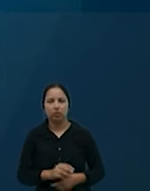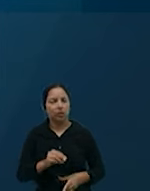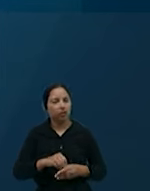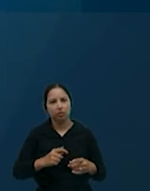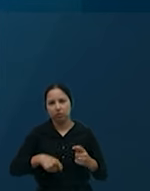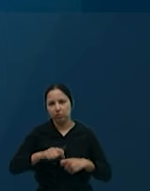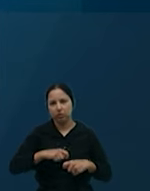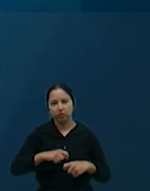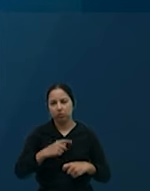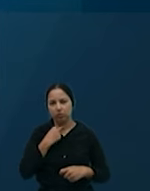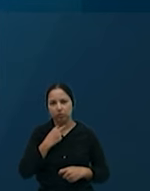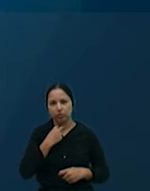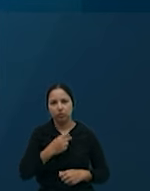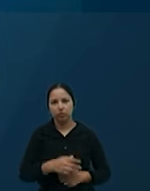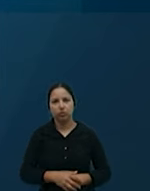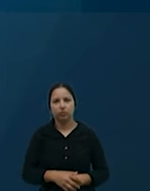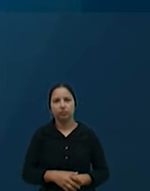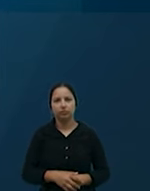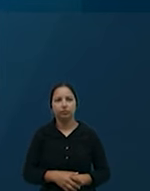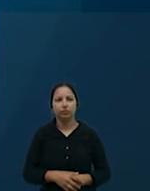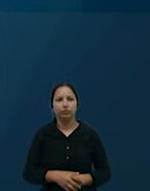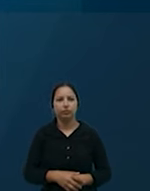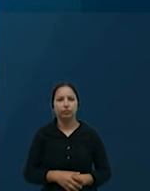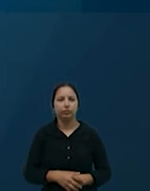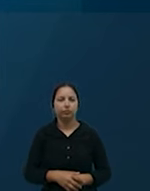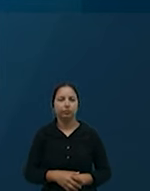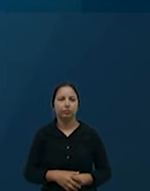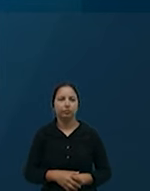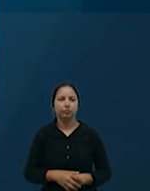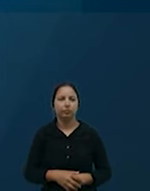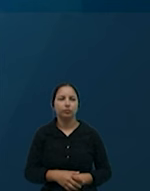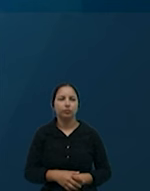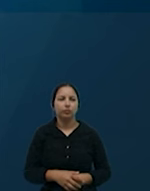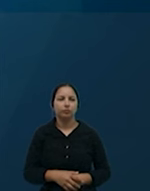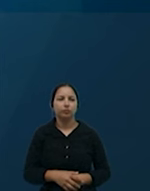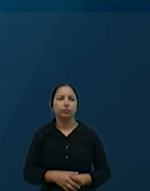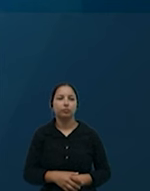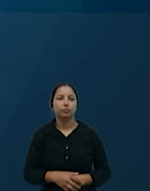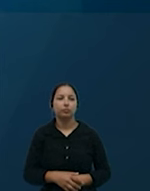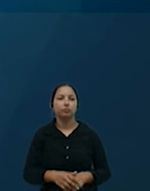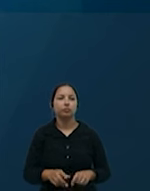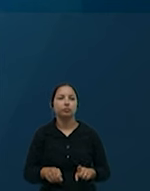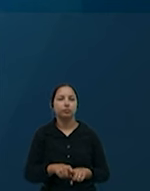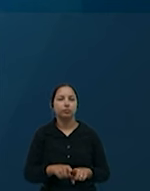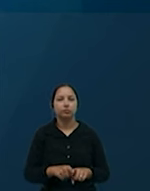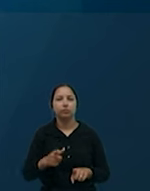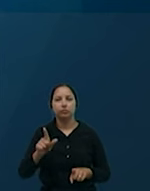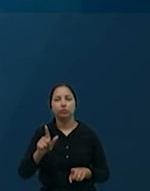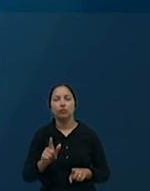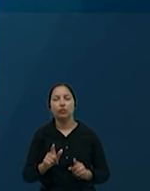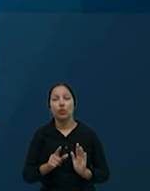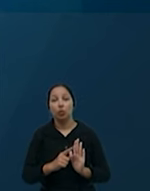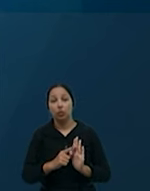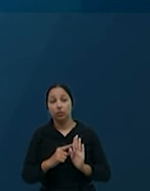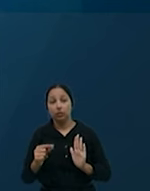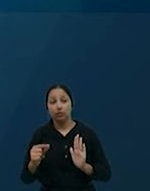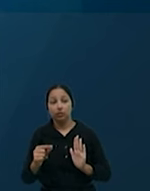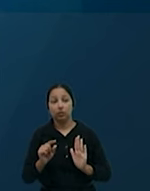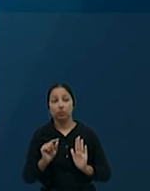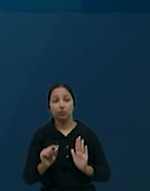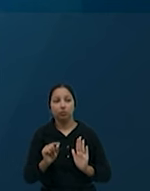Excelências, encaminhando para o fim, eu trago um ponto de destaque que é,